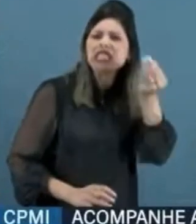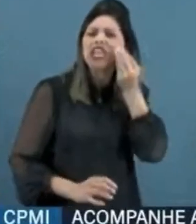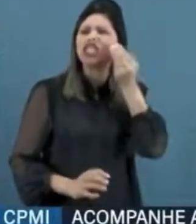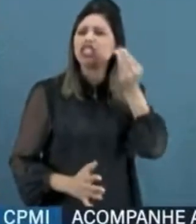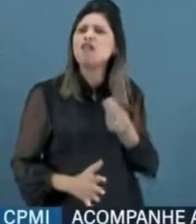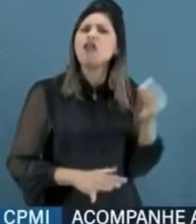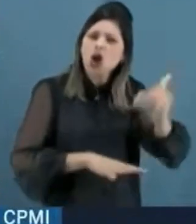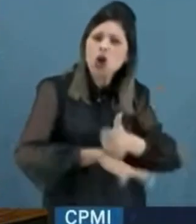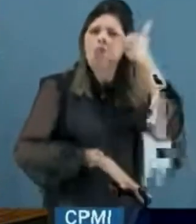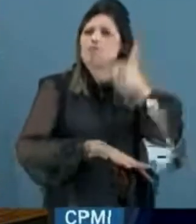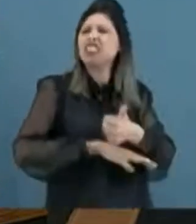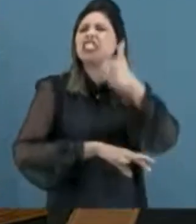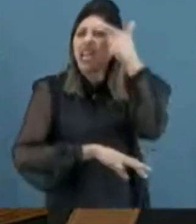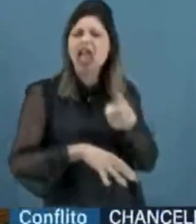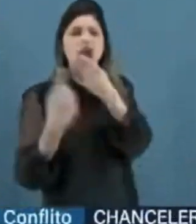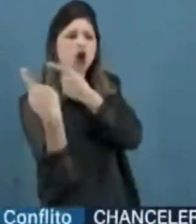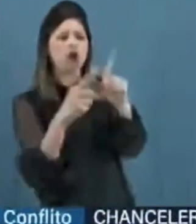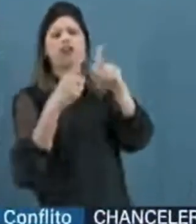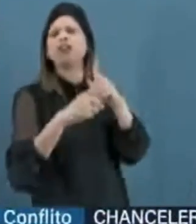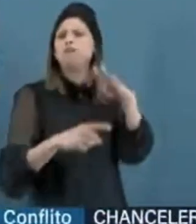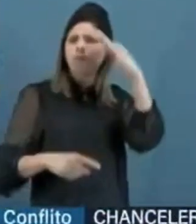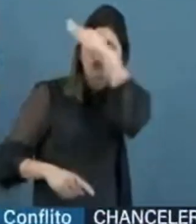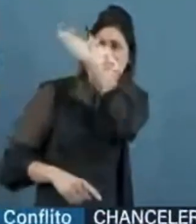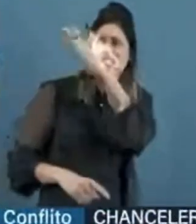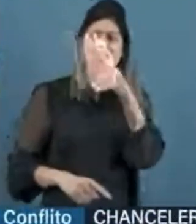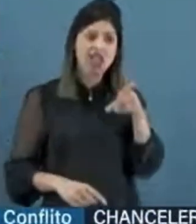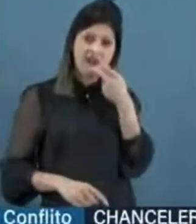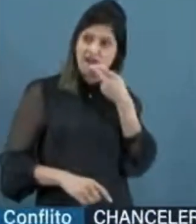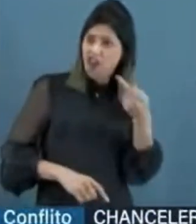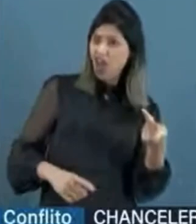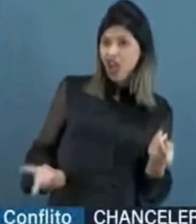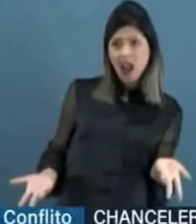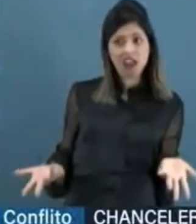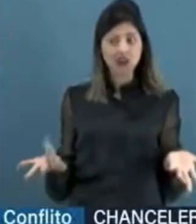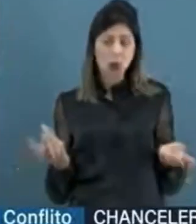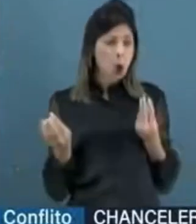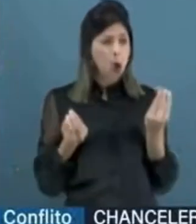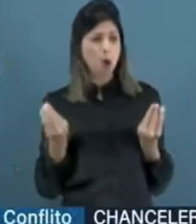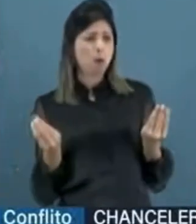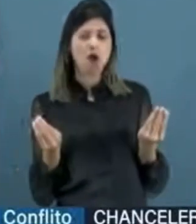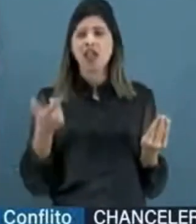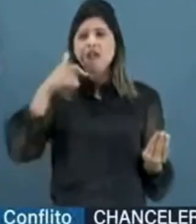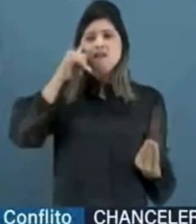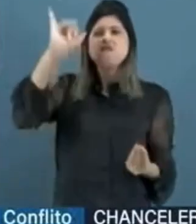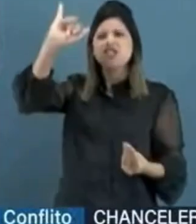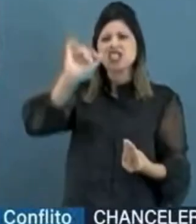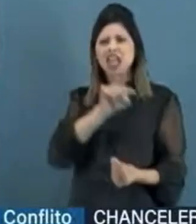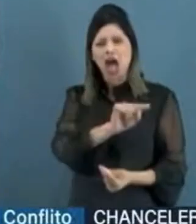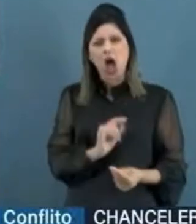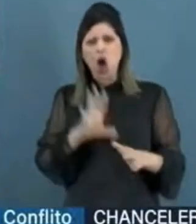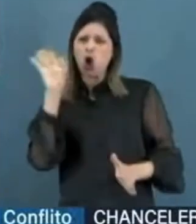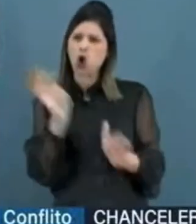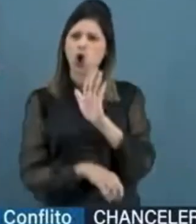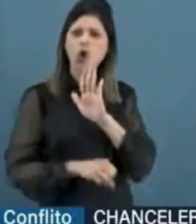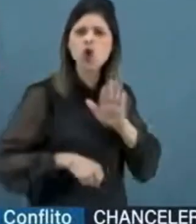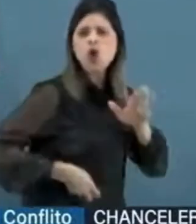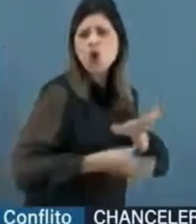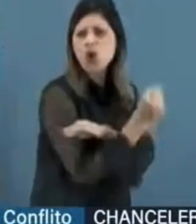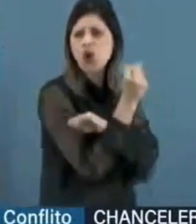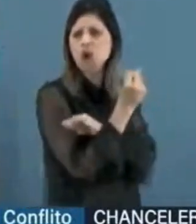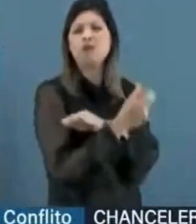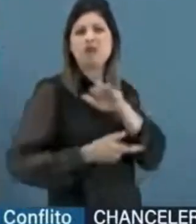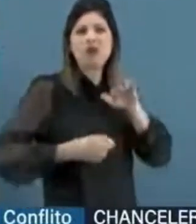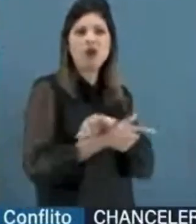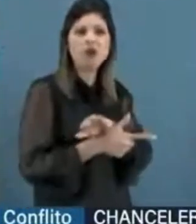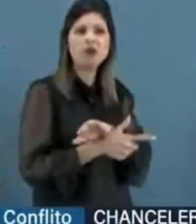senhor Jair Bolsonaro. Eles sempre falam da anticorrupção, mas eles são corruptos no seu